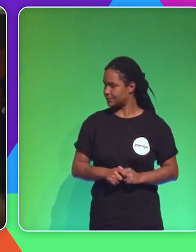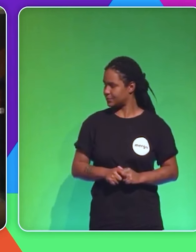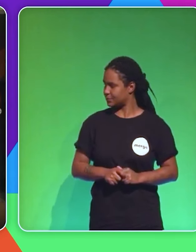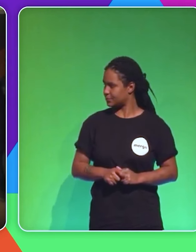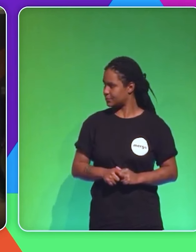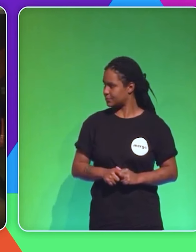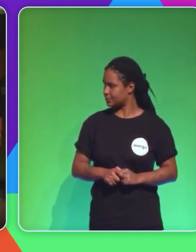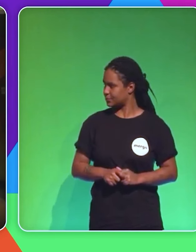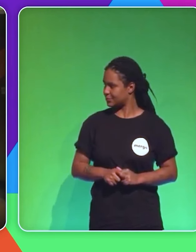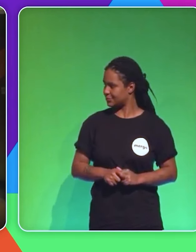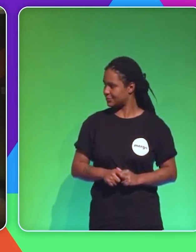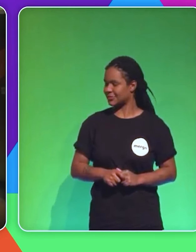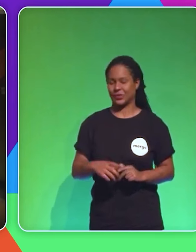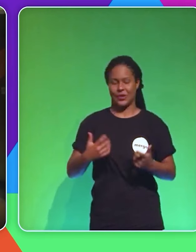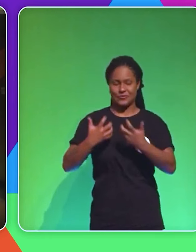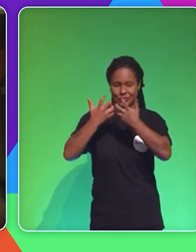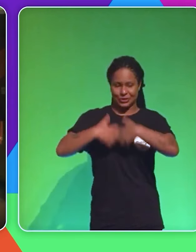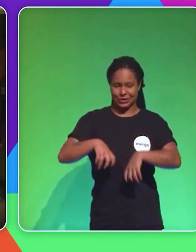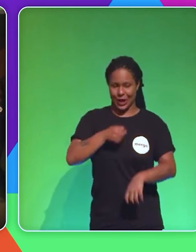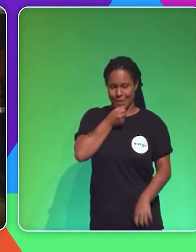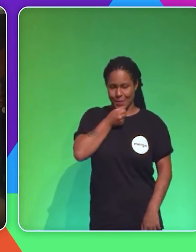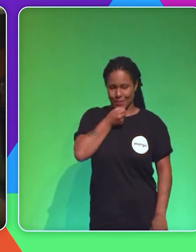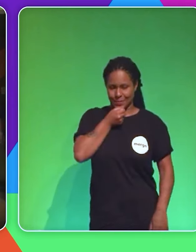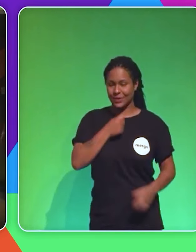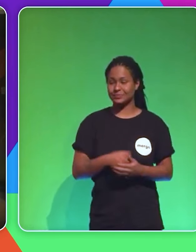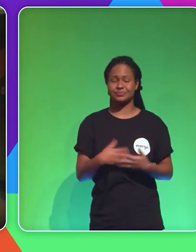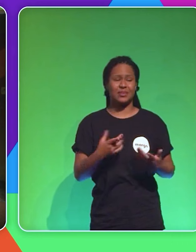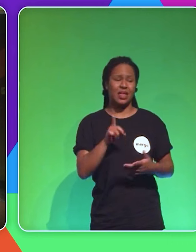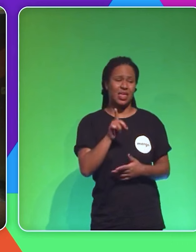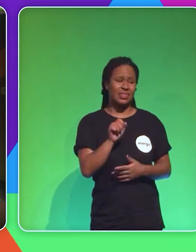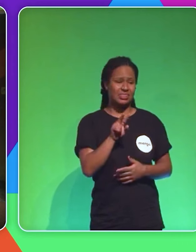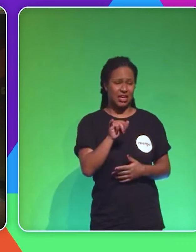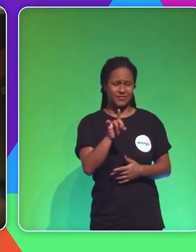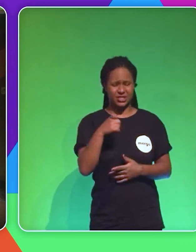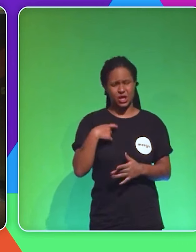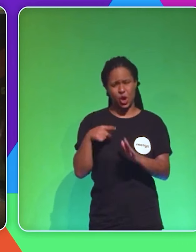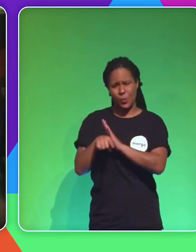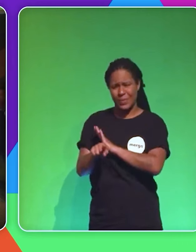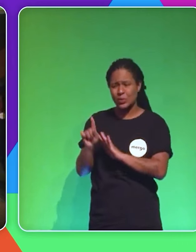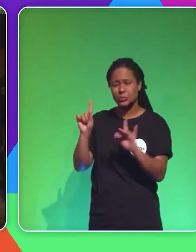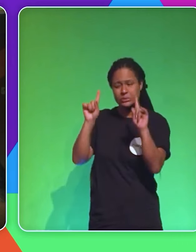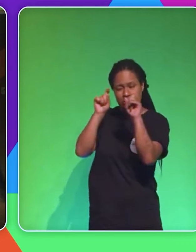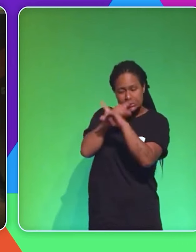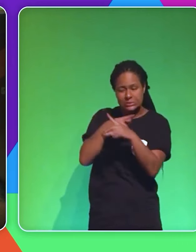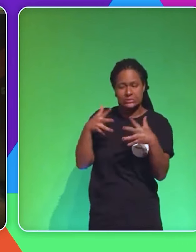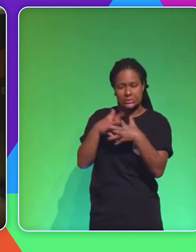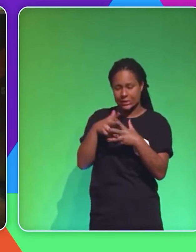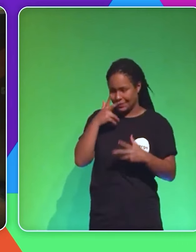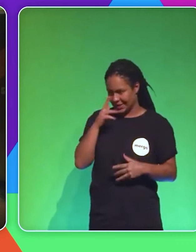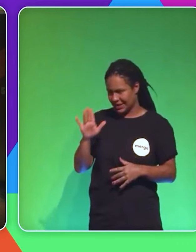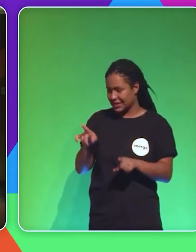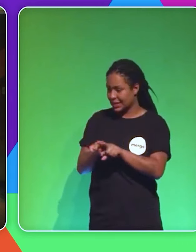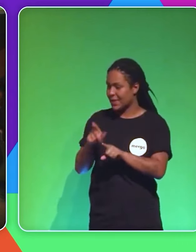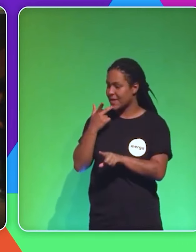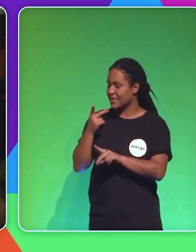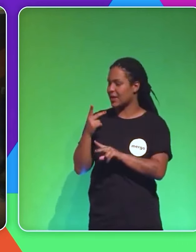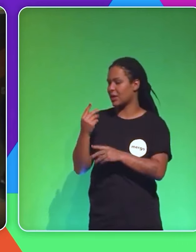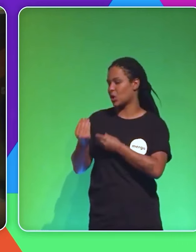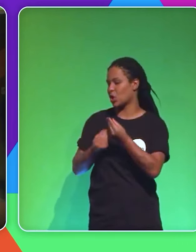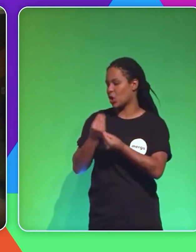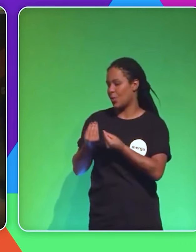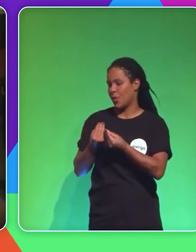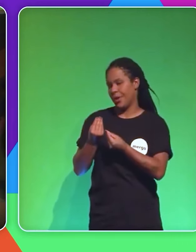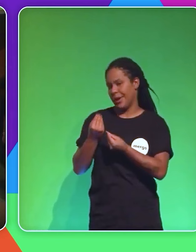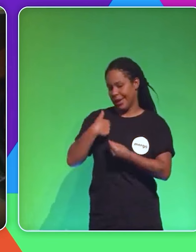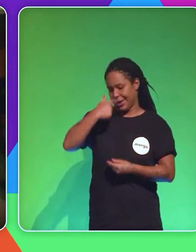tranquilo funcionando né funcionou Oi David Eu tenho uma pergunta um pouco espinhosa diga e falando assim do outro